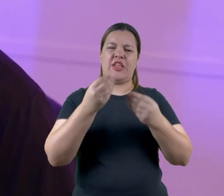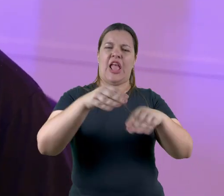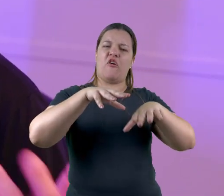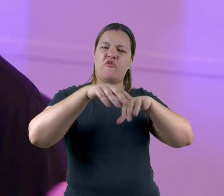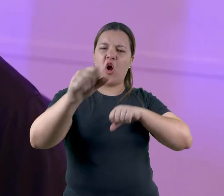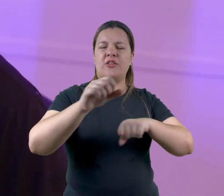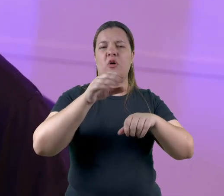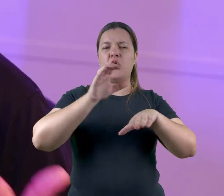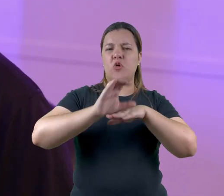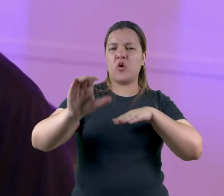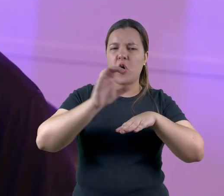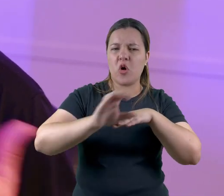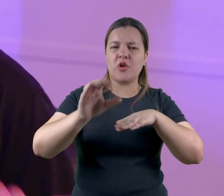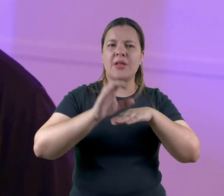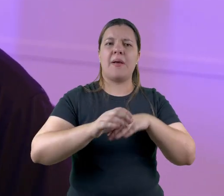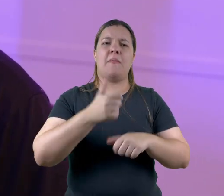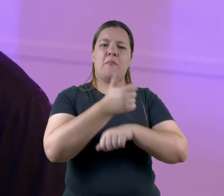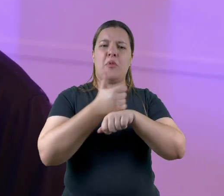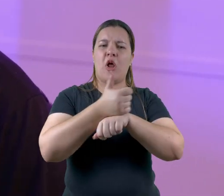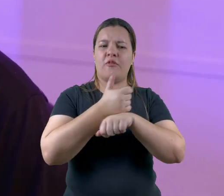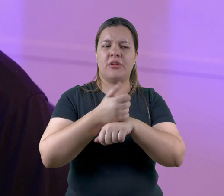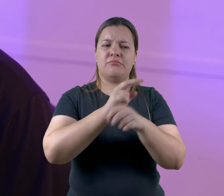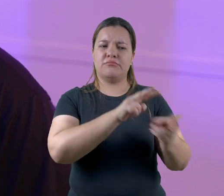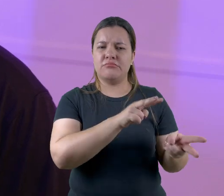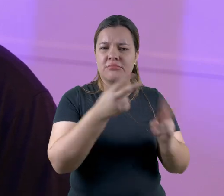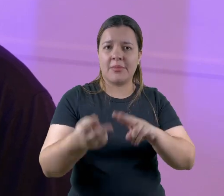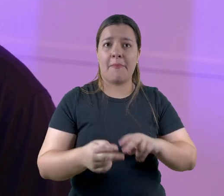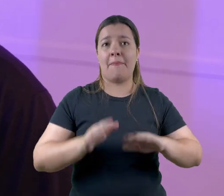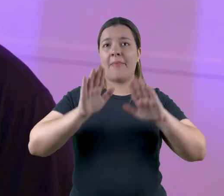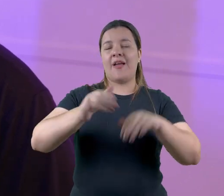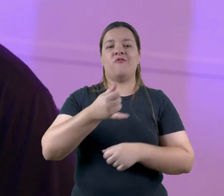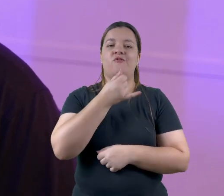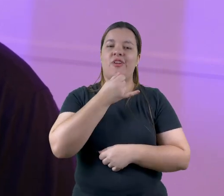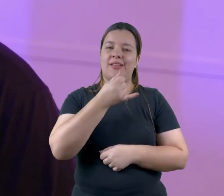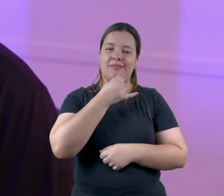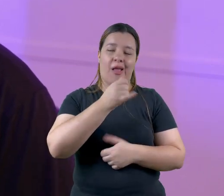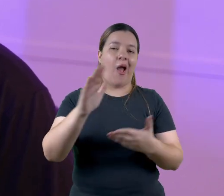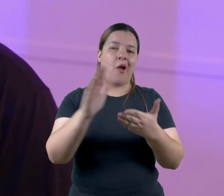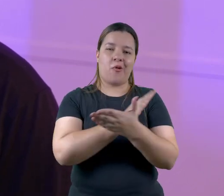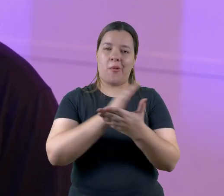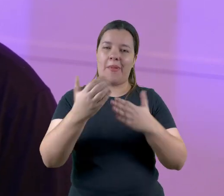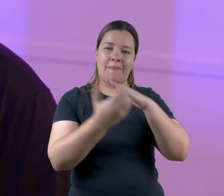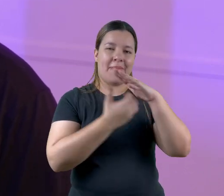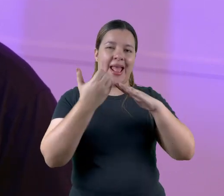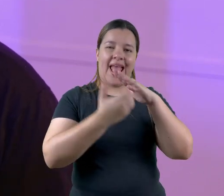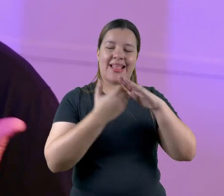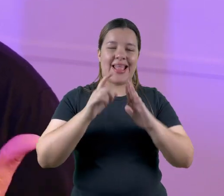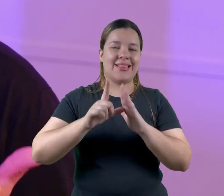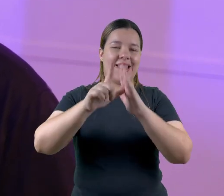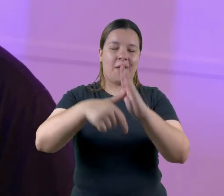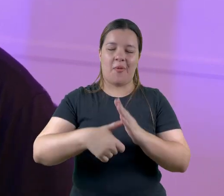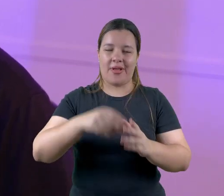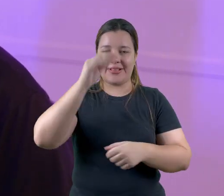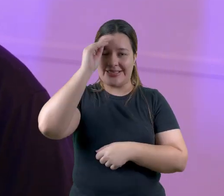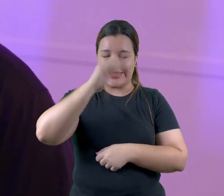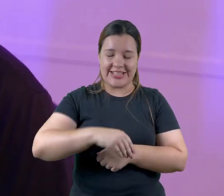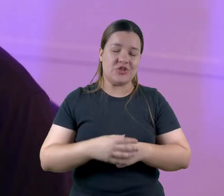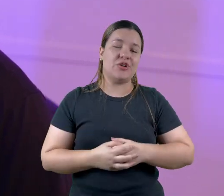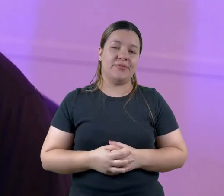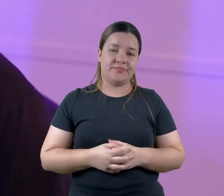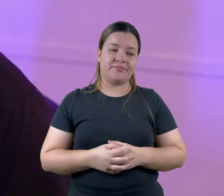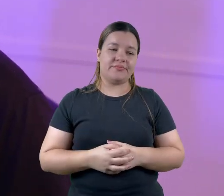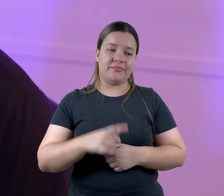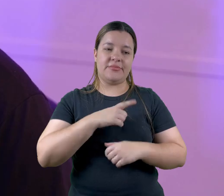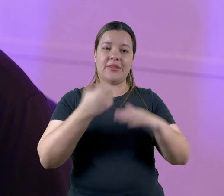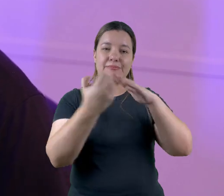né formação capacitação transição de carreira mas infelizmente as empresas acab muitas empresas aí de